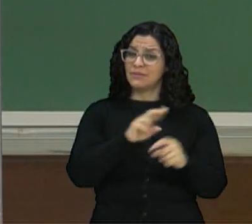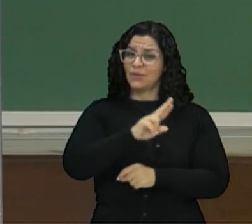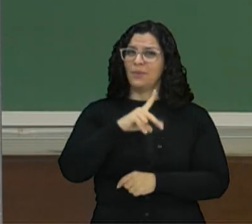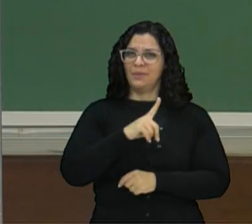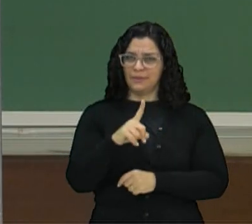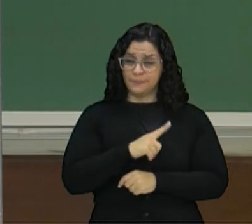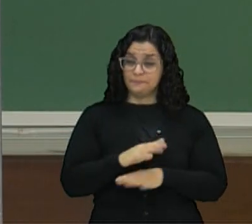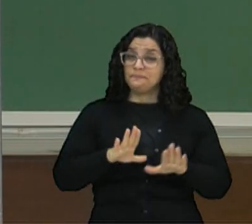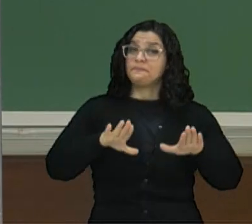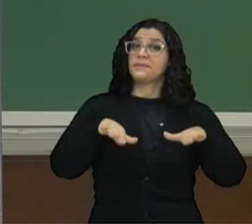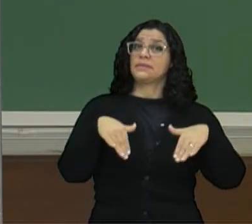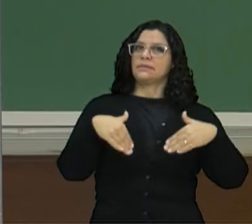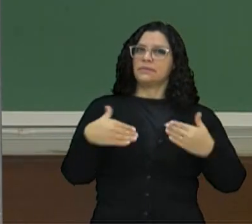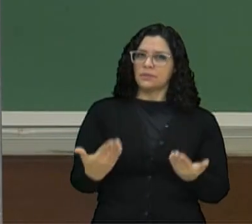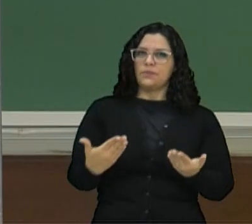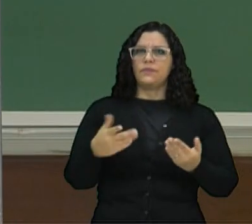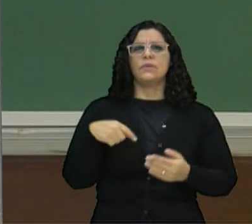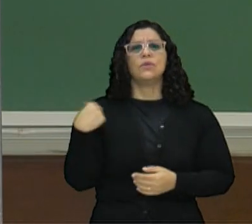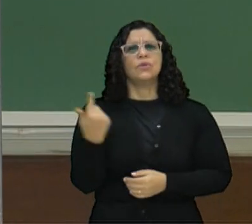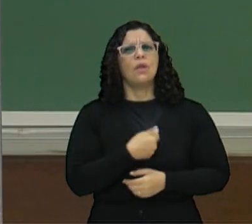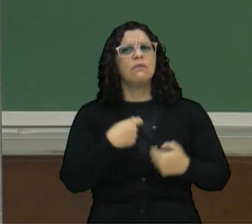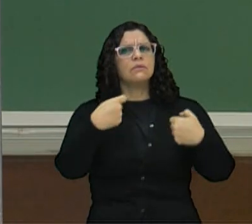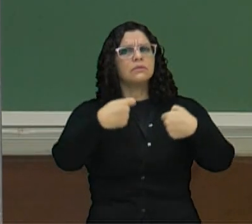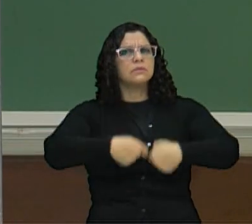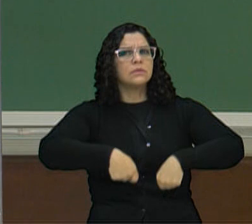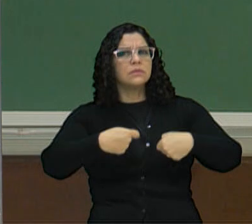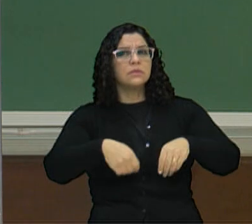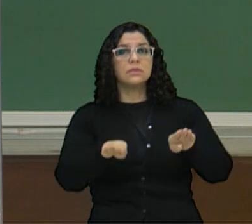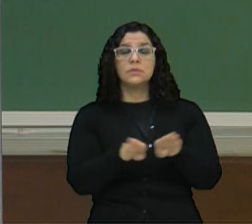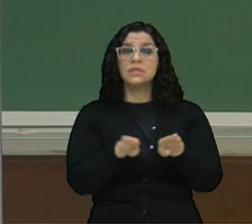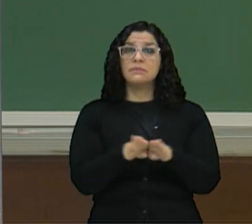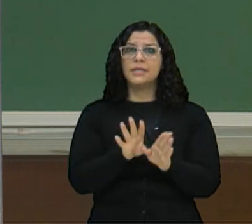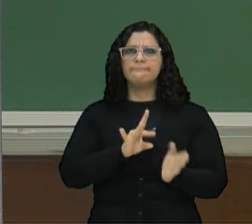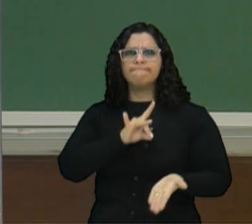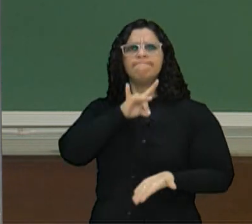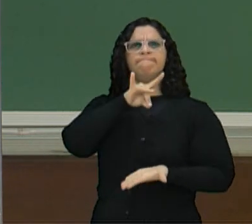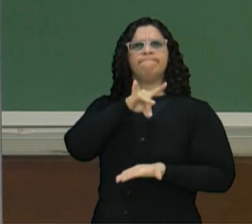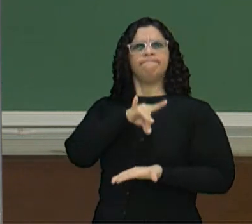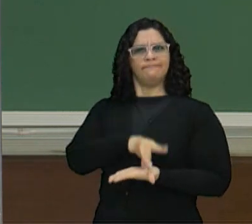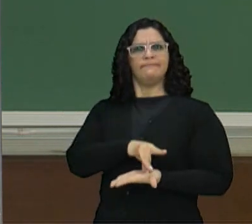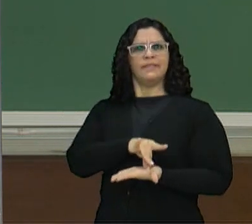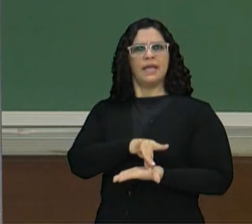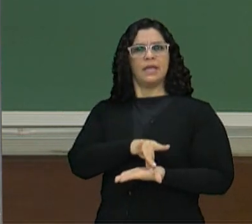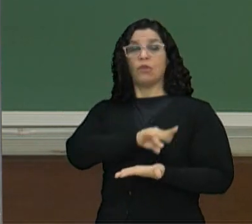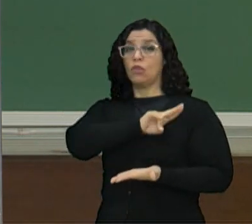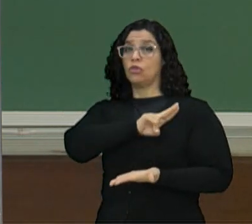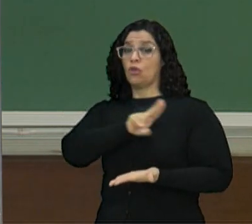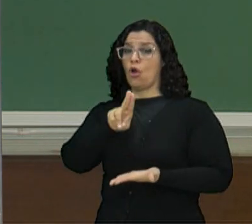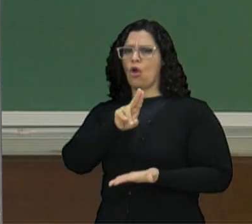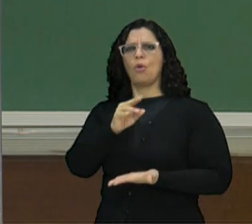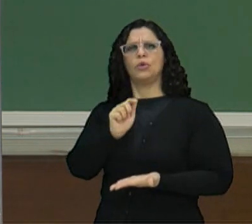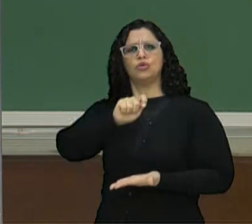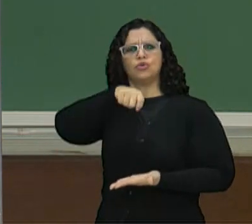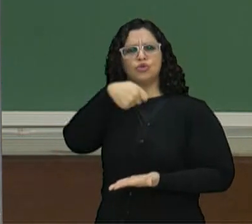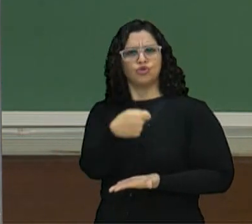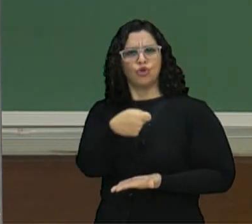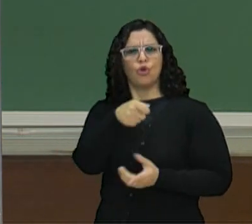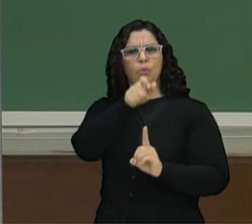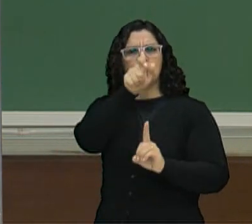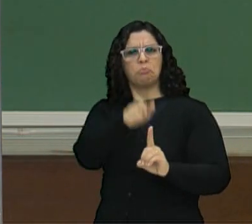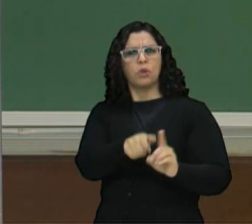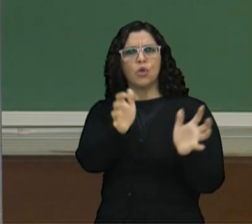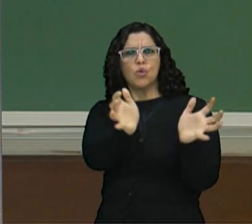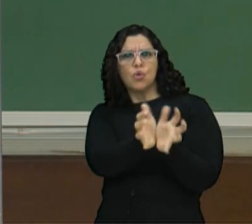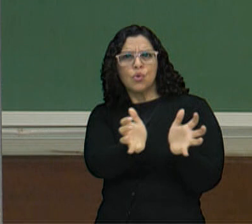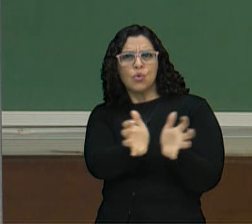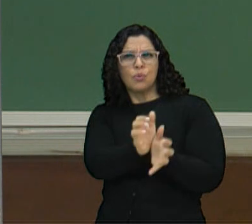pessoal, é necessário que haja uma exatidão quando o cientista está falando de uma determinada espécie. Imagine